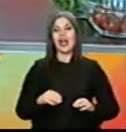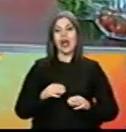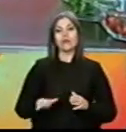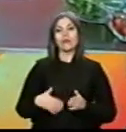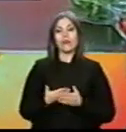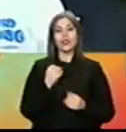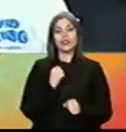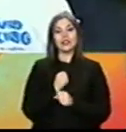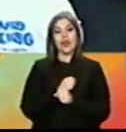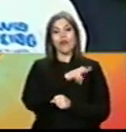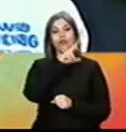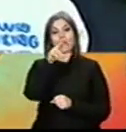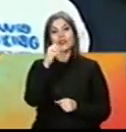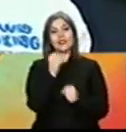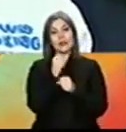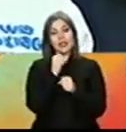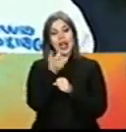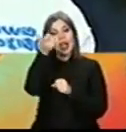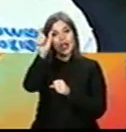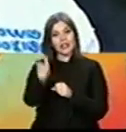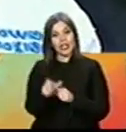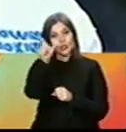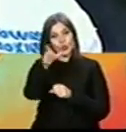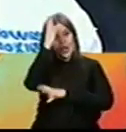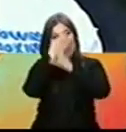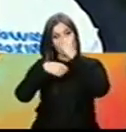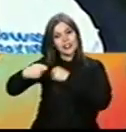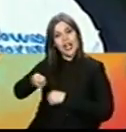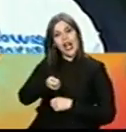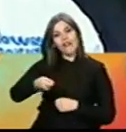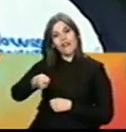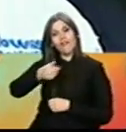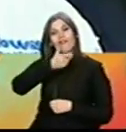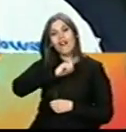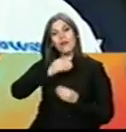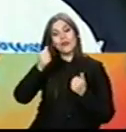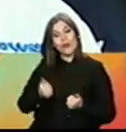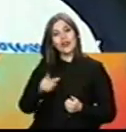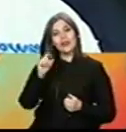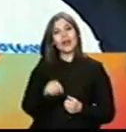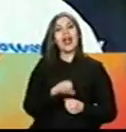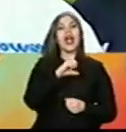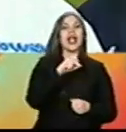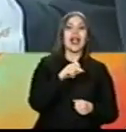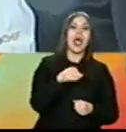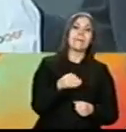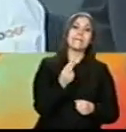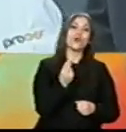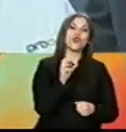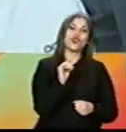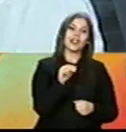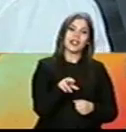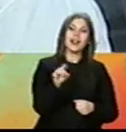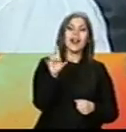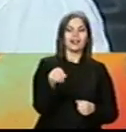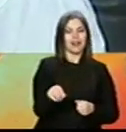trabalho. Ah, estiveste a trabalhar em Itália? Sim. Sim, foi lá que aprendeste a tirar o café, o bom café? Sim, e um cappuccino. Ah, e os cappuccinos.